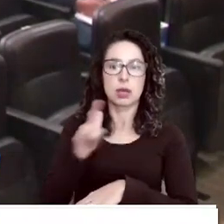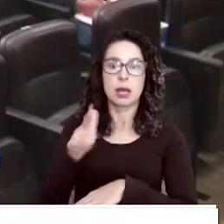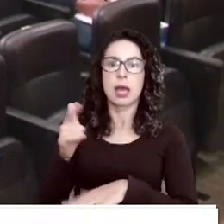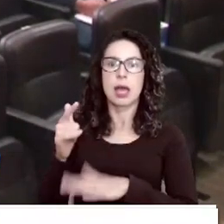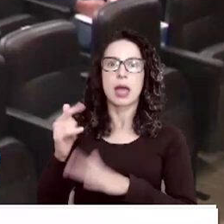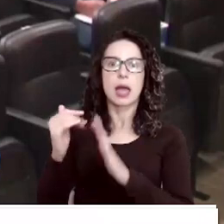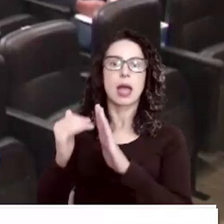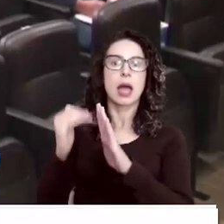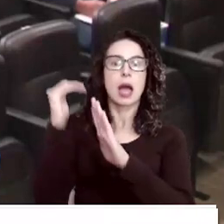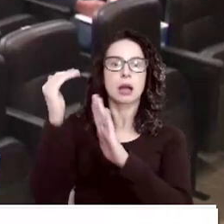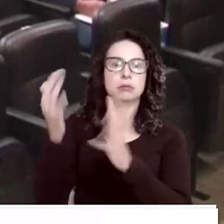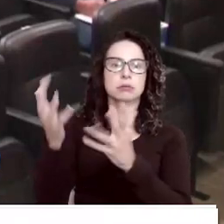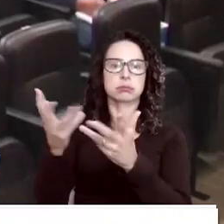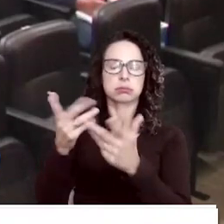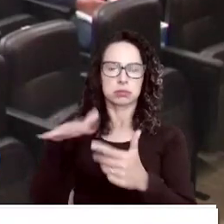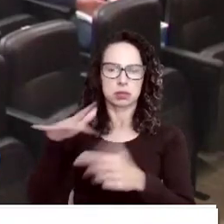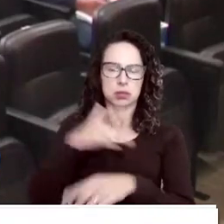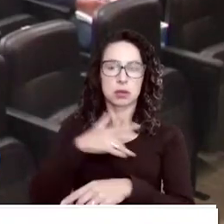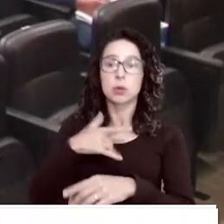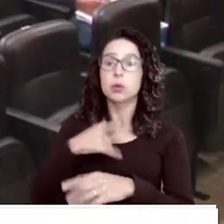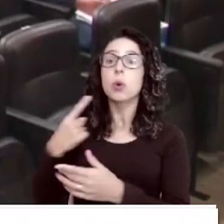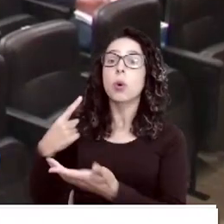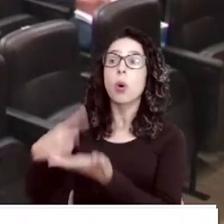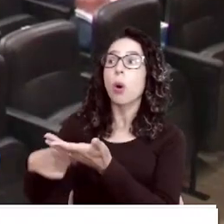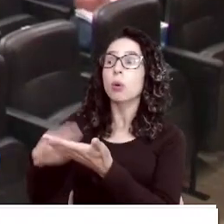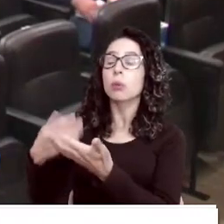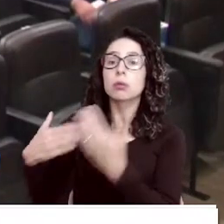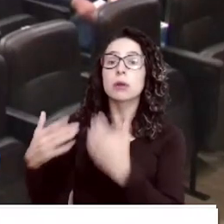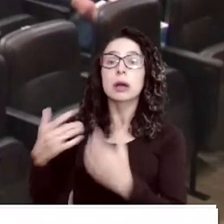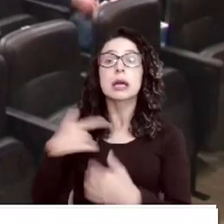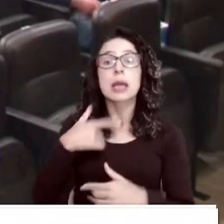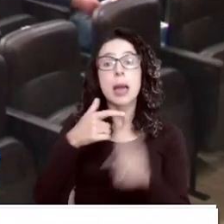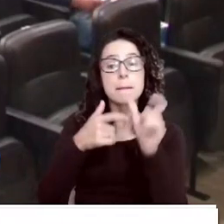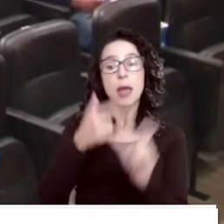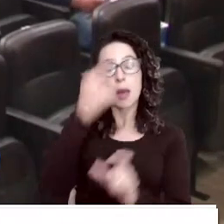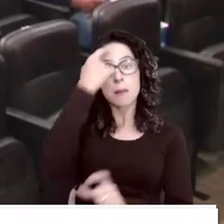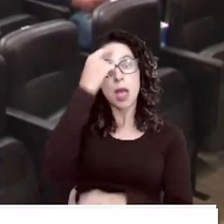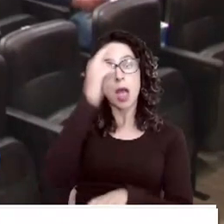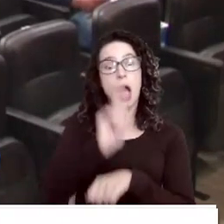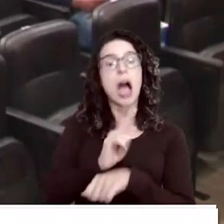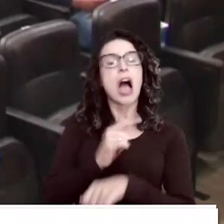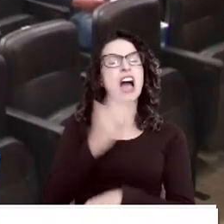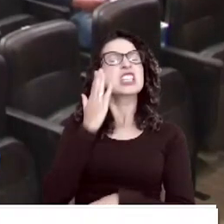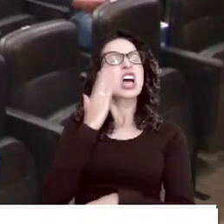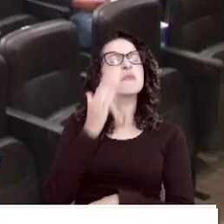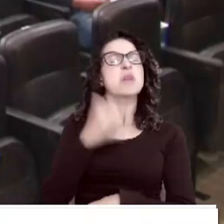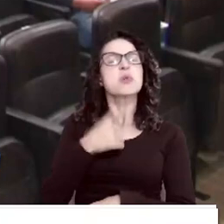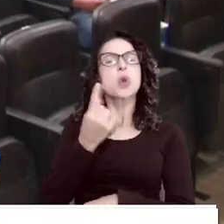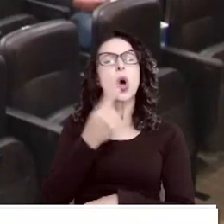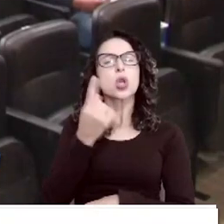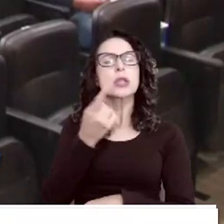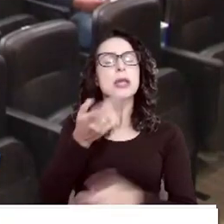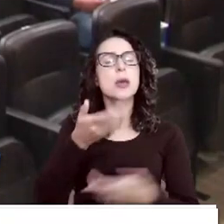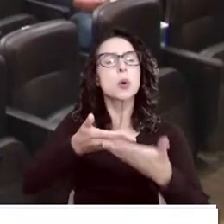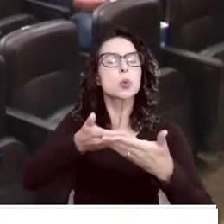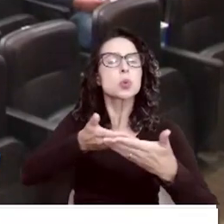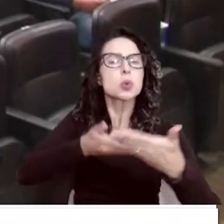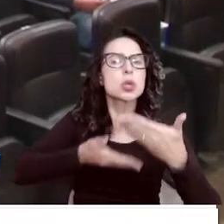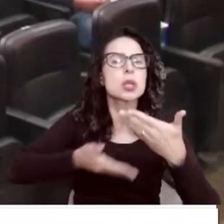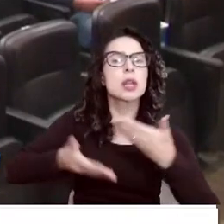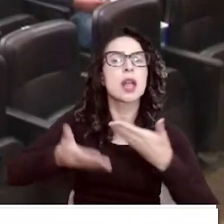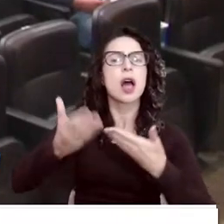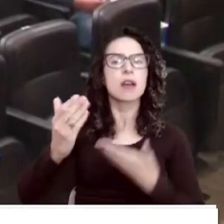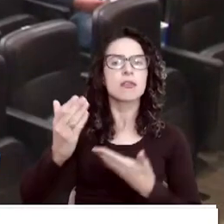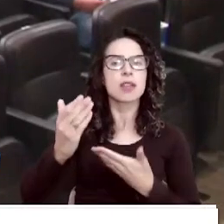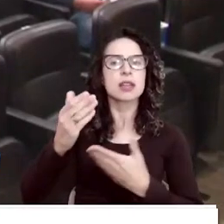da saúde. Não combinava com a Santa Casa. Ele achava que ele ia solucionar se ele transferisse o